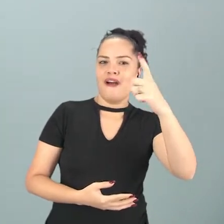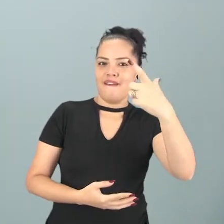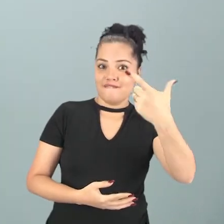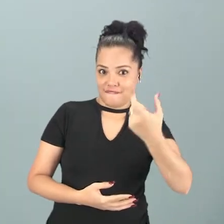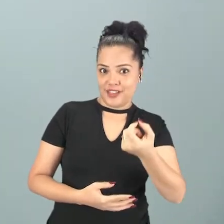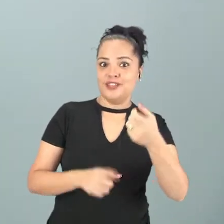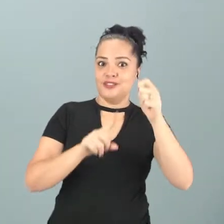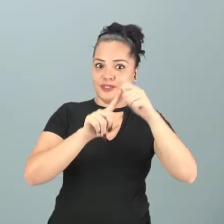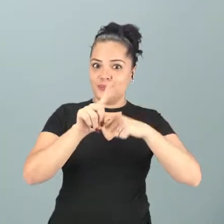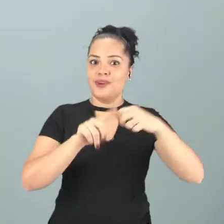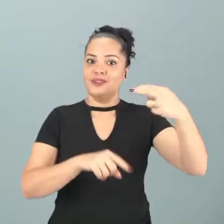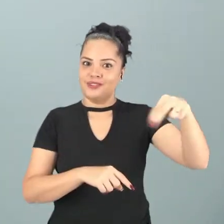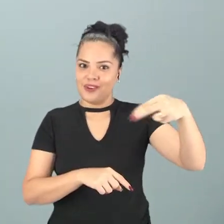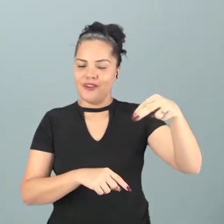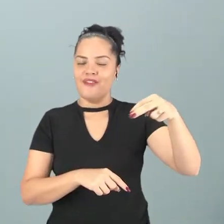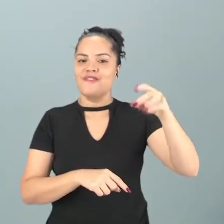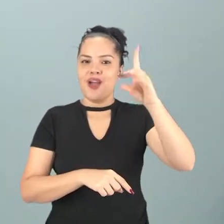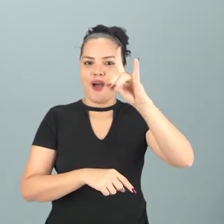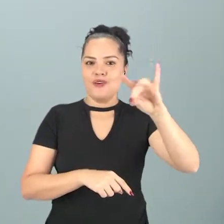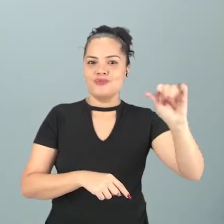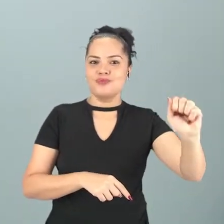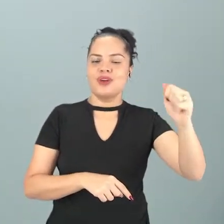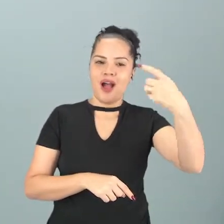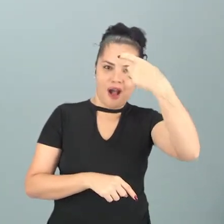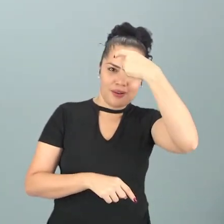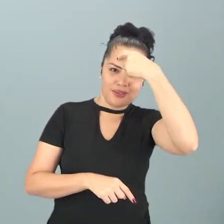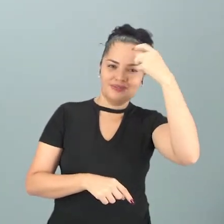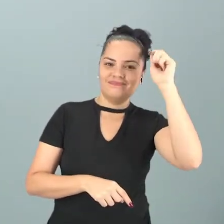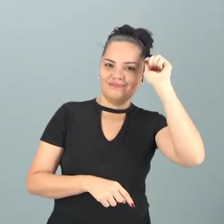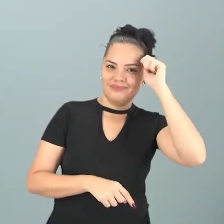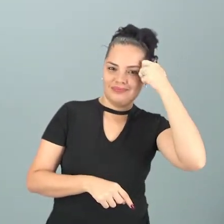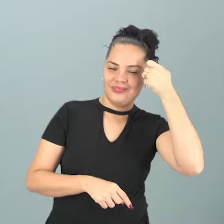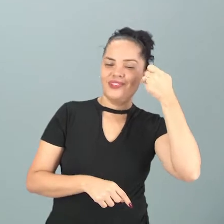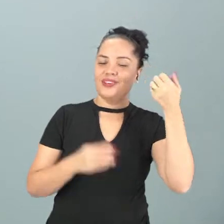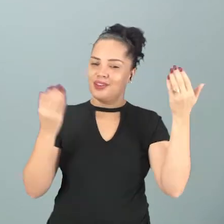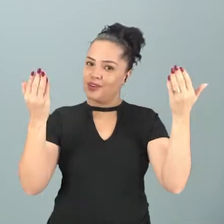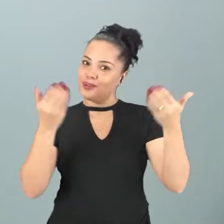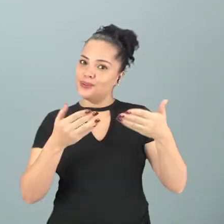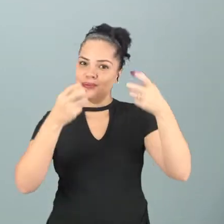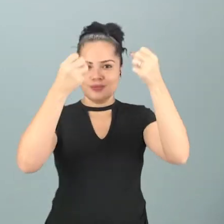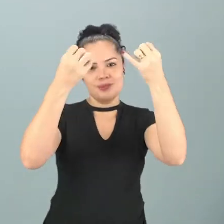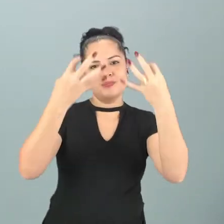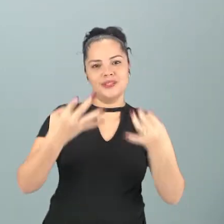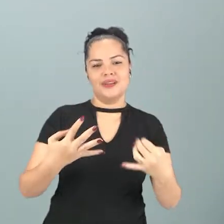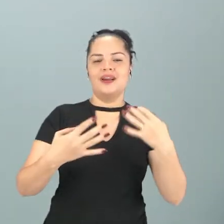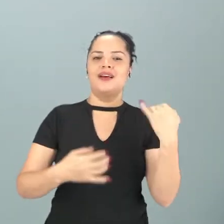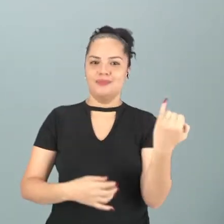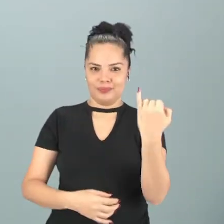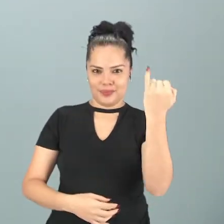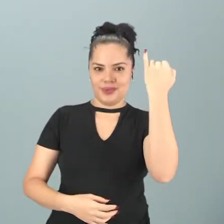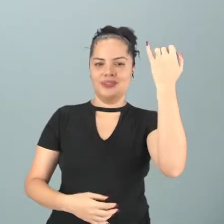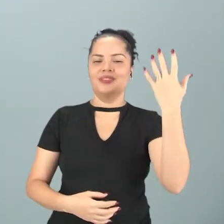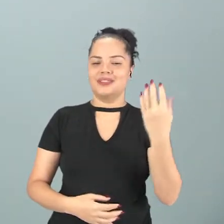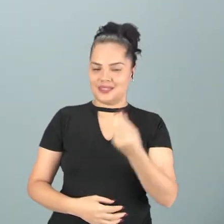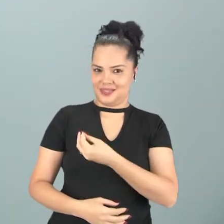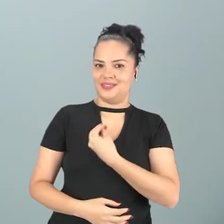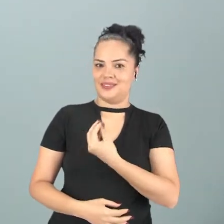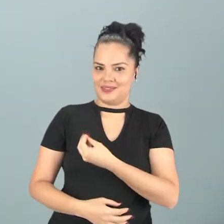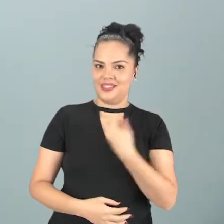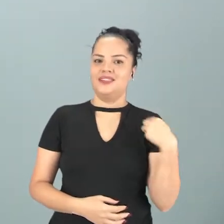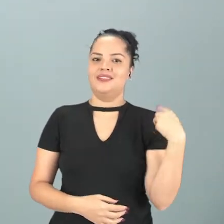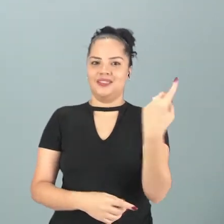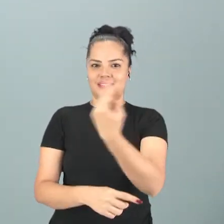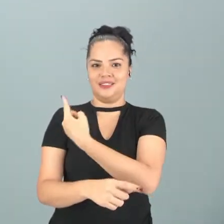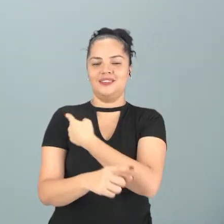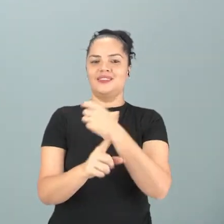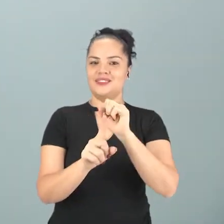Negra. E aí hoje a gente vai falar um pouquinho sobre o que é essa consciência negra e qual a importância dela para a nossa vida em